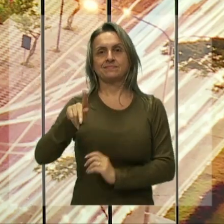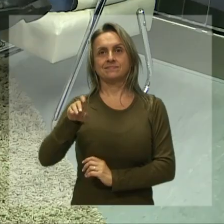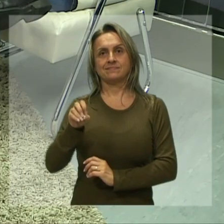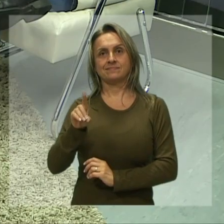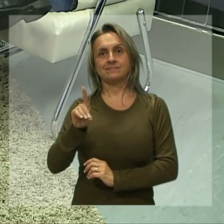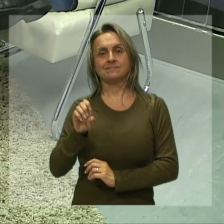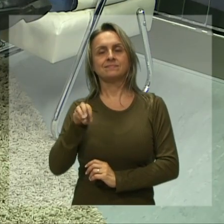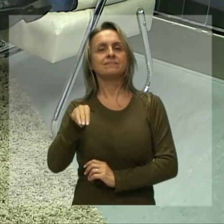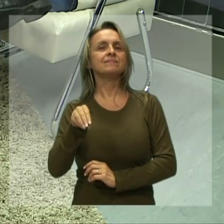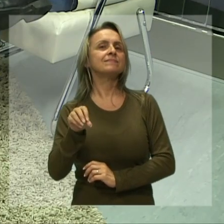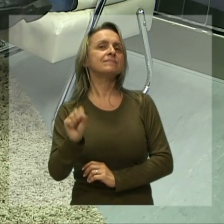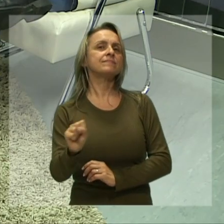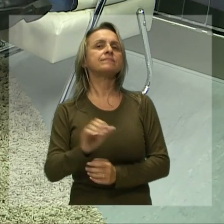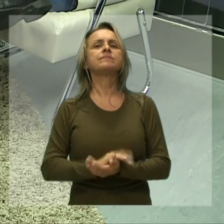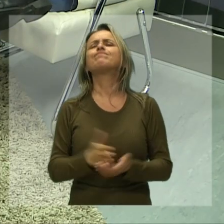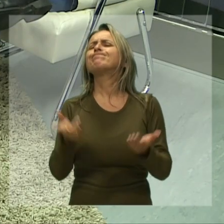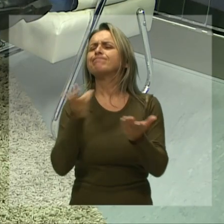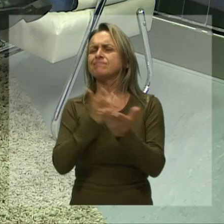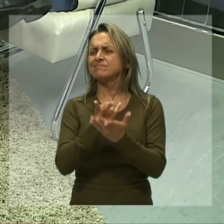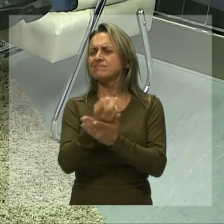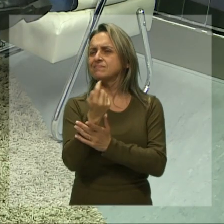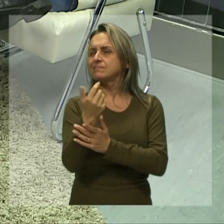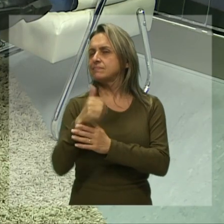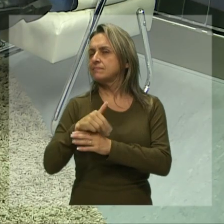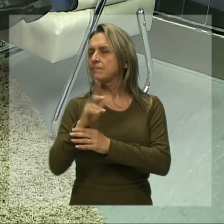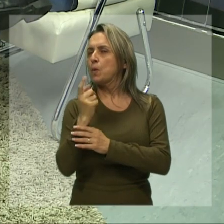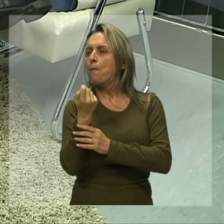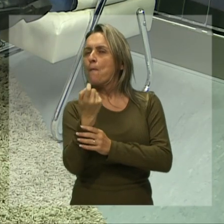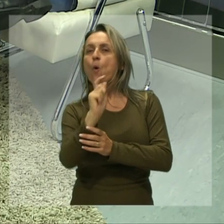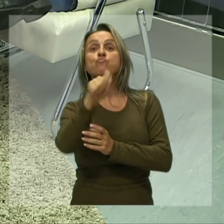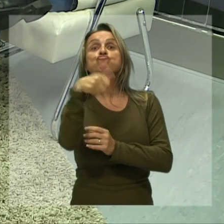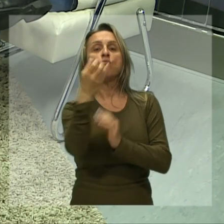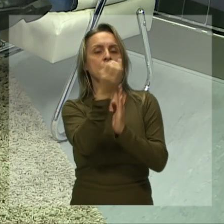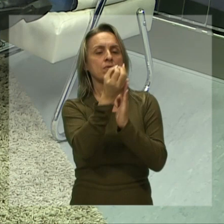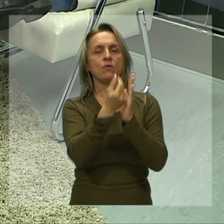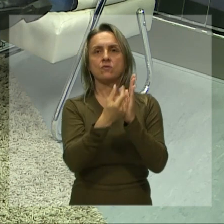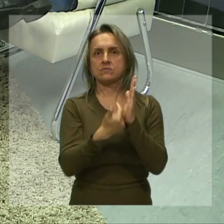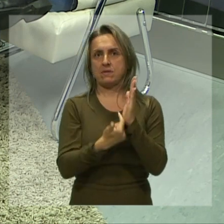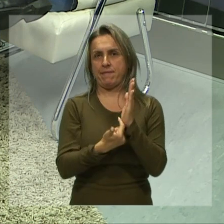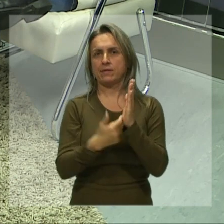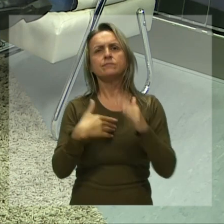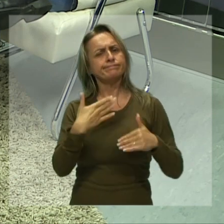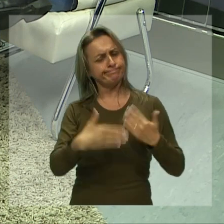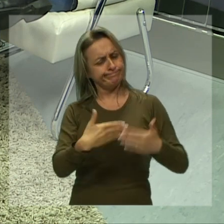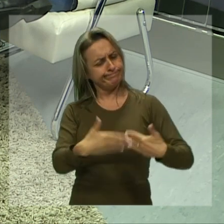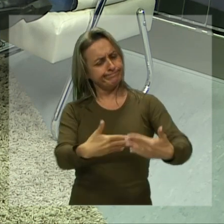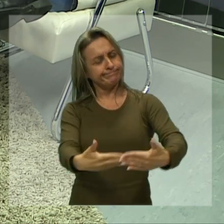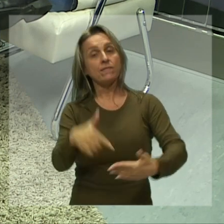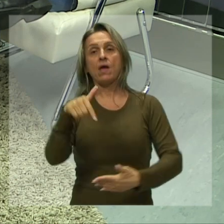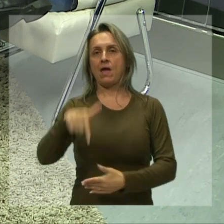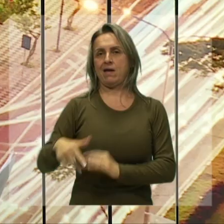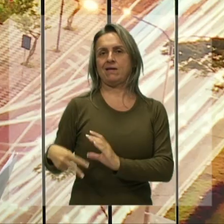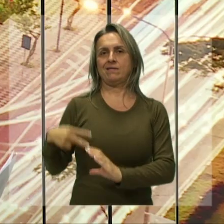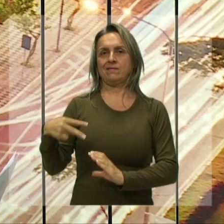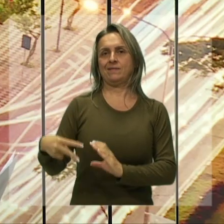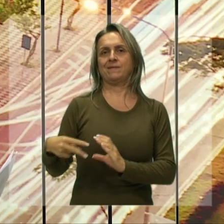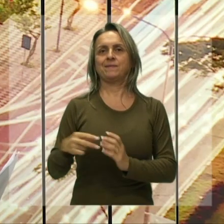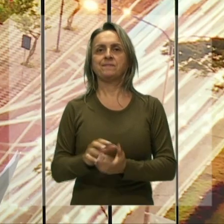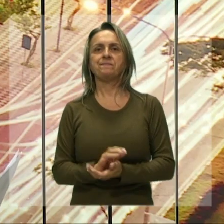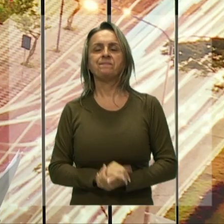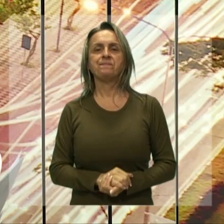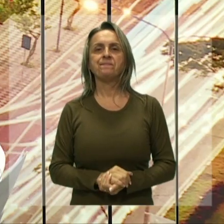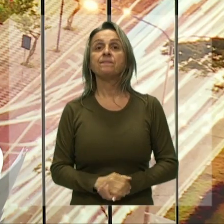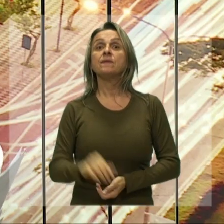Bom, vereador, falar mais um pouco a respeito das peças orçamentárias que tramitam aqui na casa.